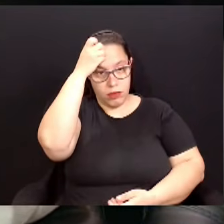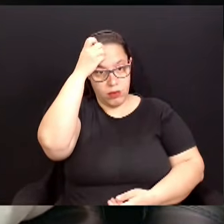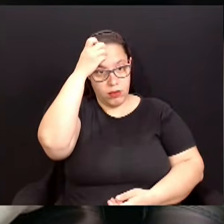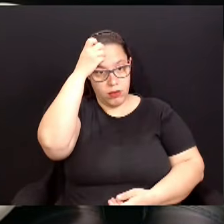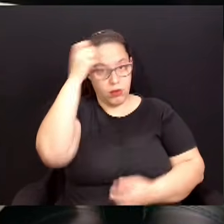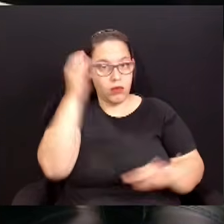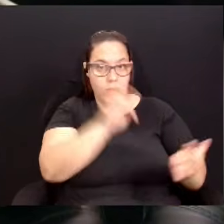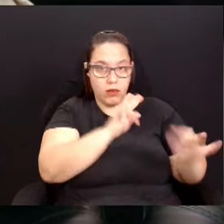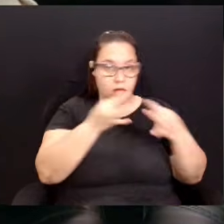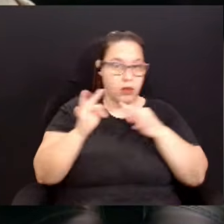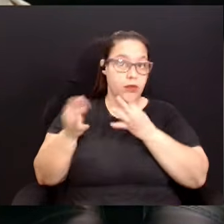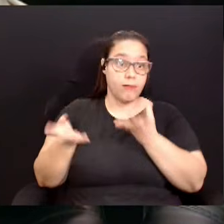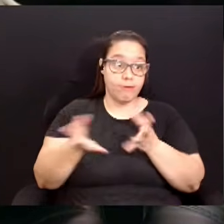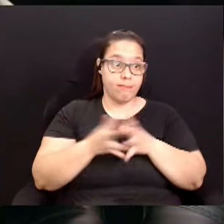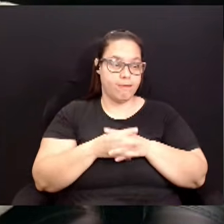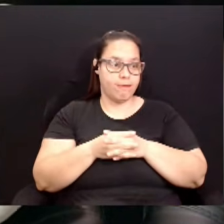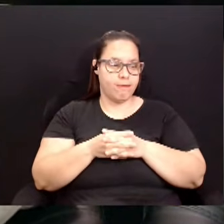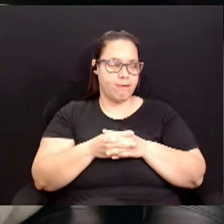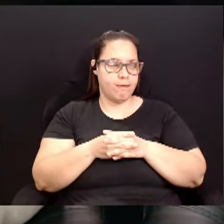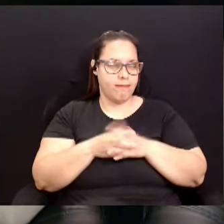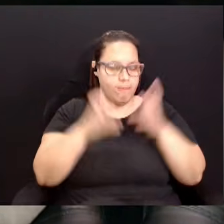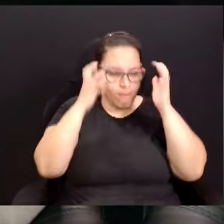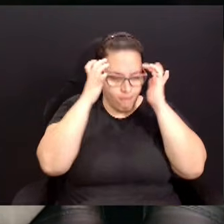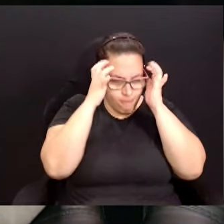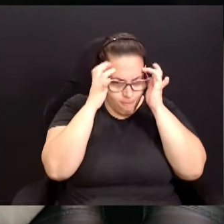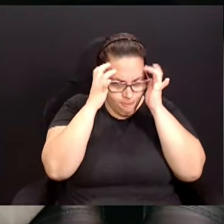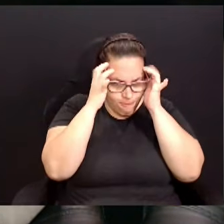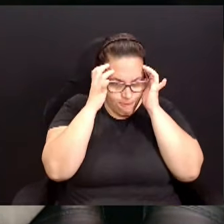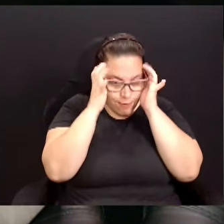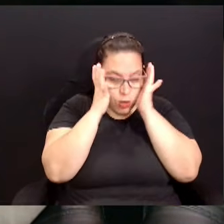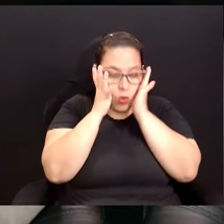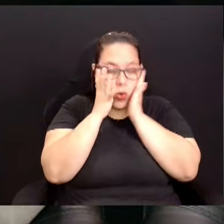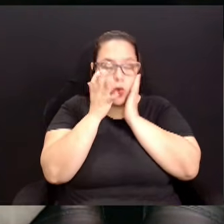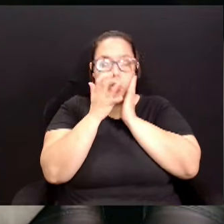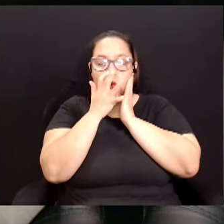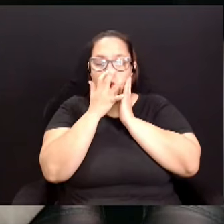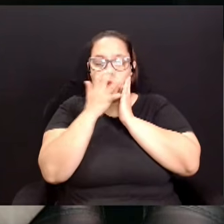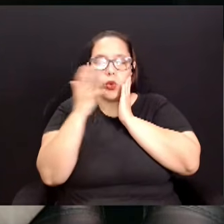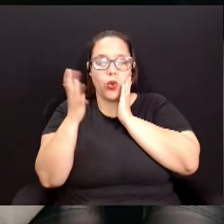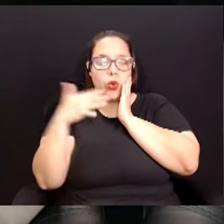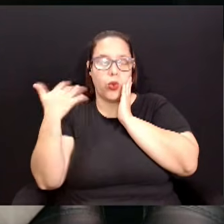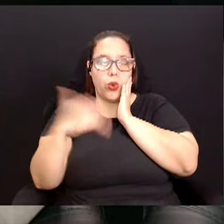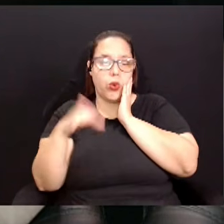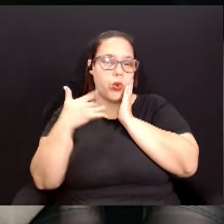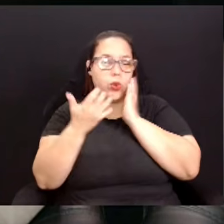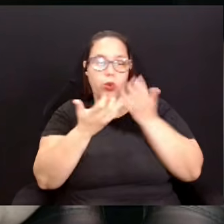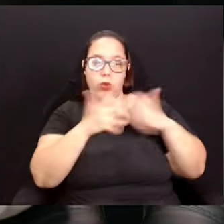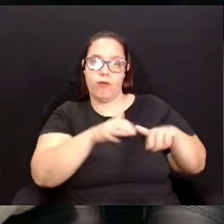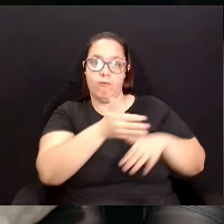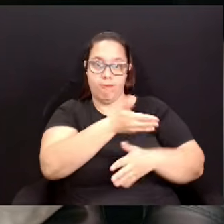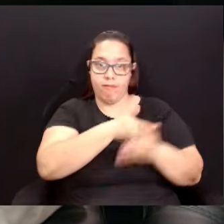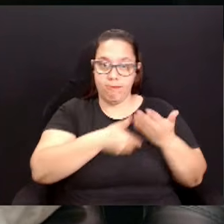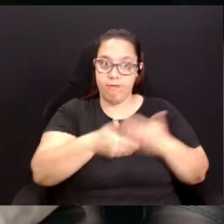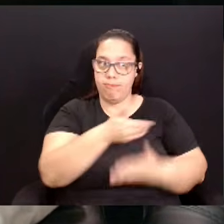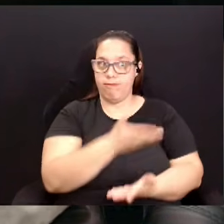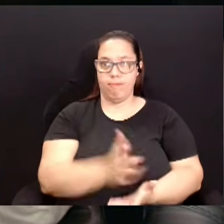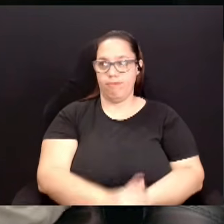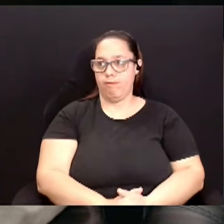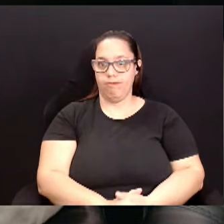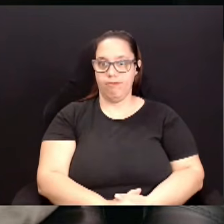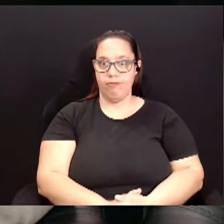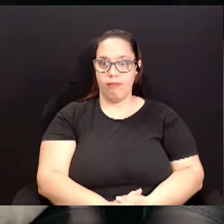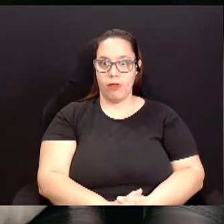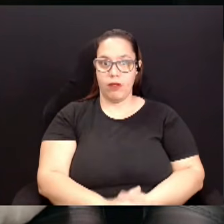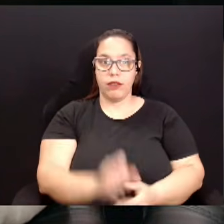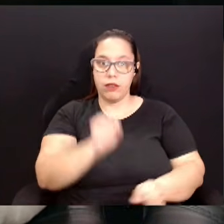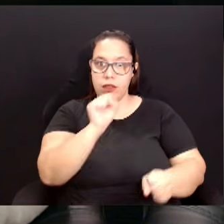né? Aquilo fica, né, deslumbrante para ela e às vezes ela não quer mais trocar. Então, segurem.